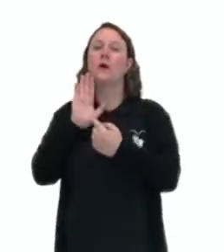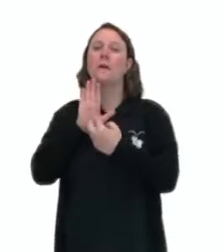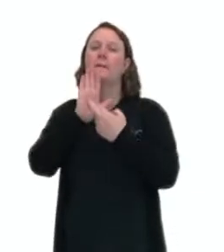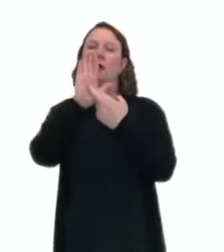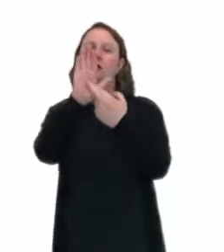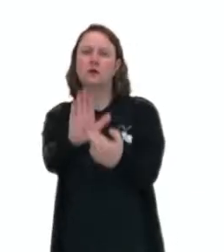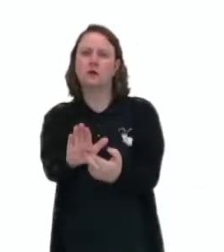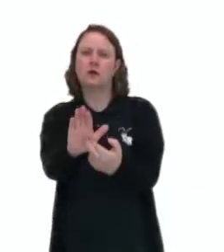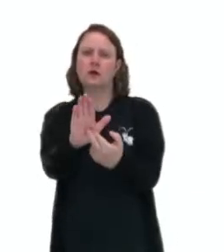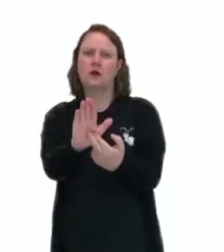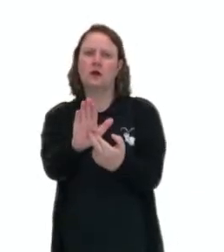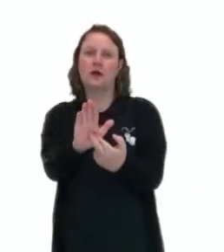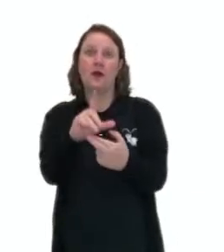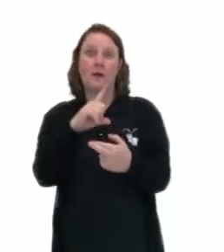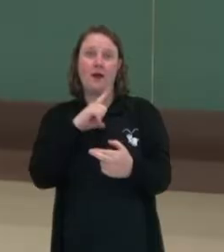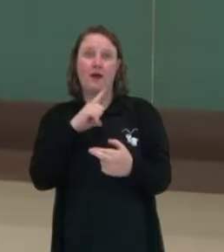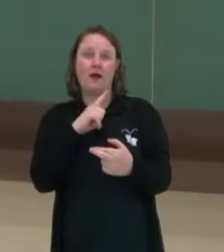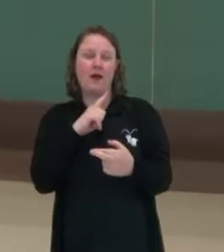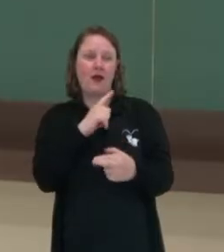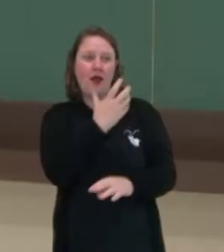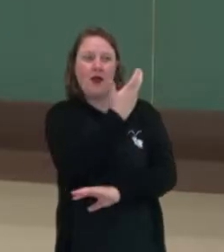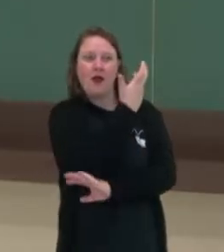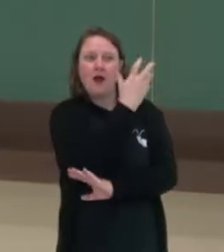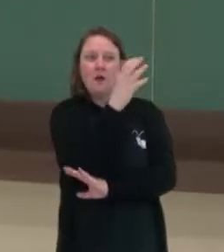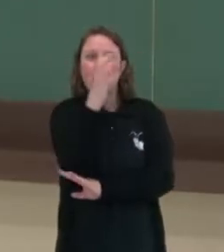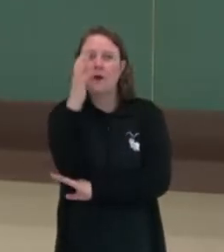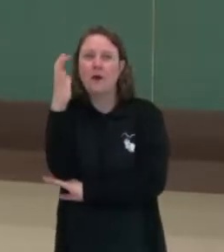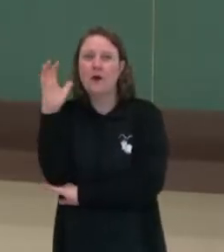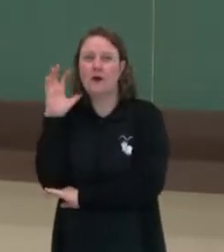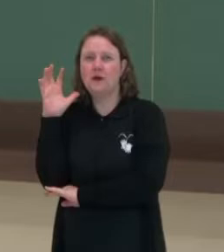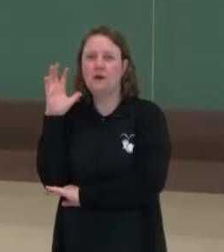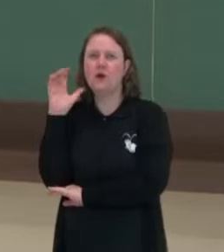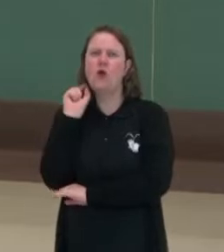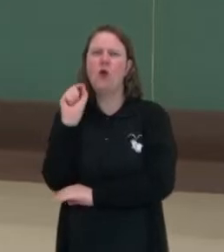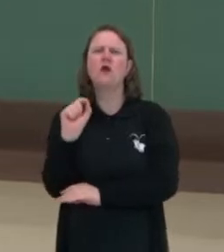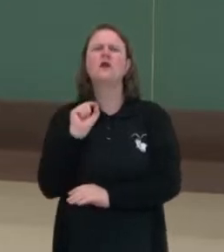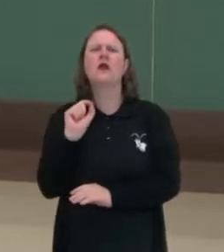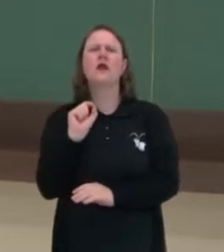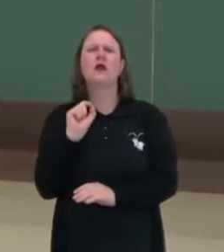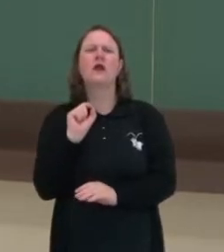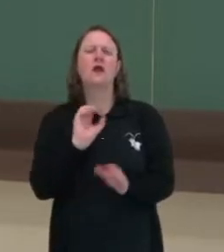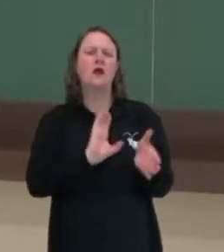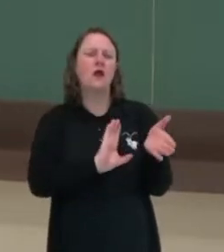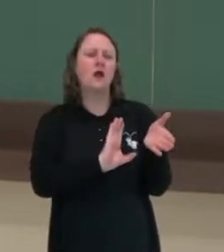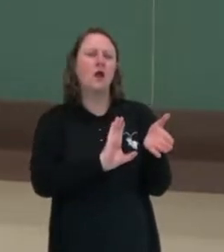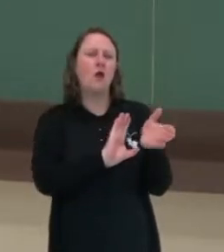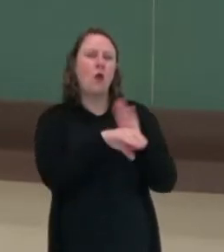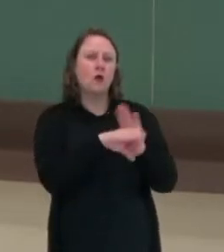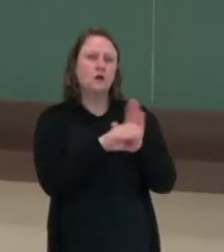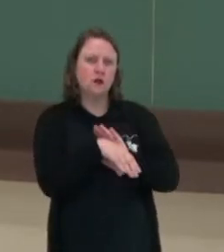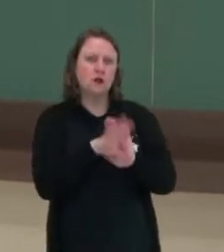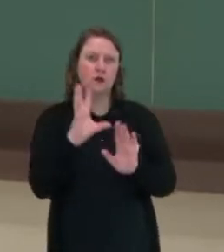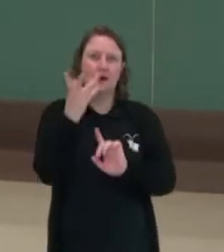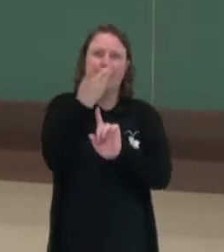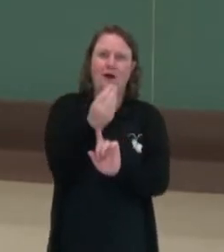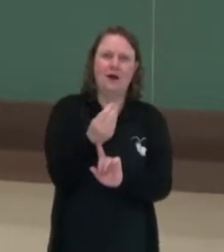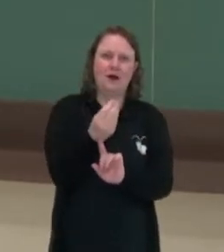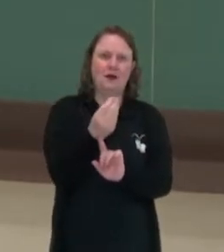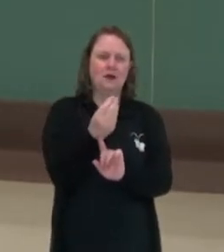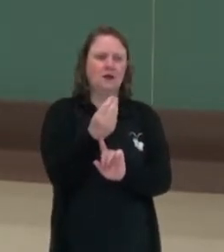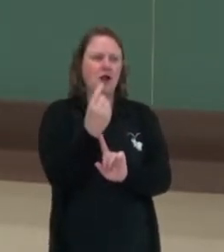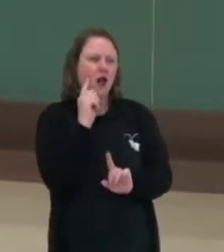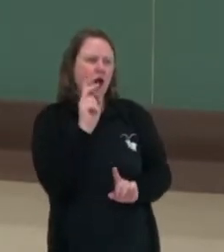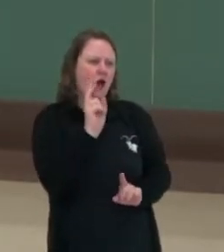meio ambiente em suas criações. Então, a Land Art é um conceito que ela traz algo a